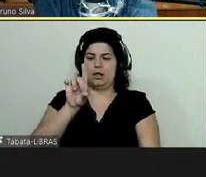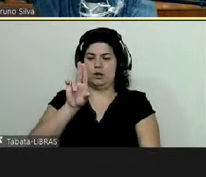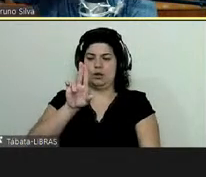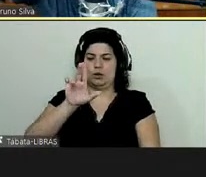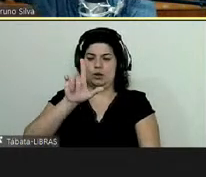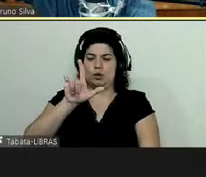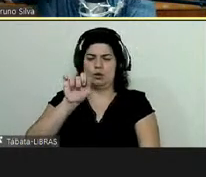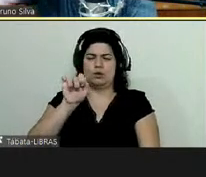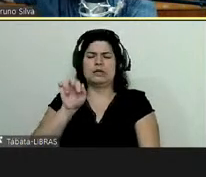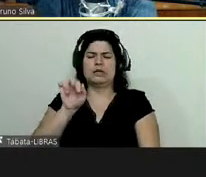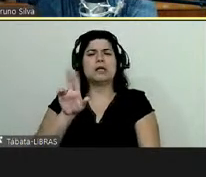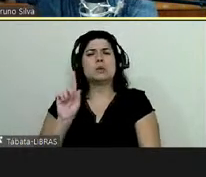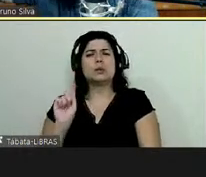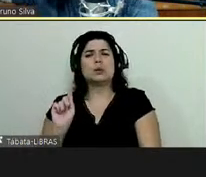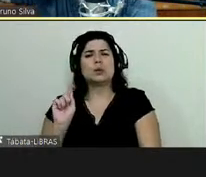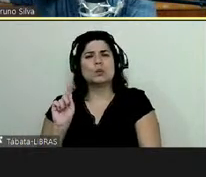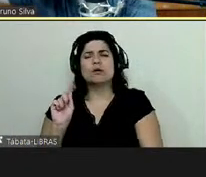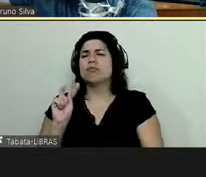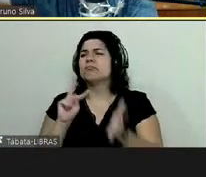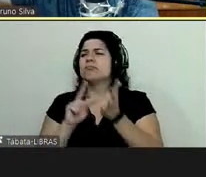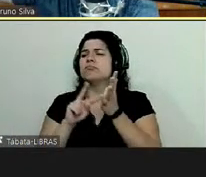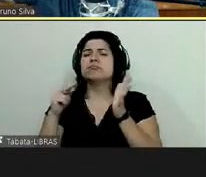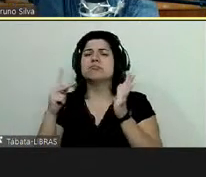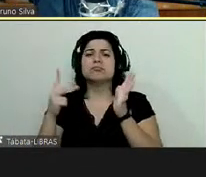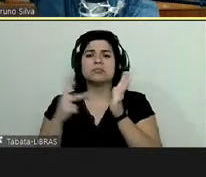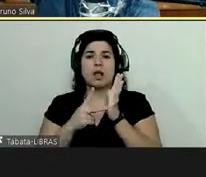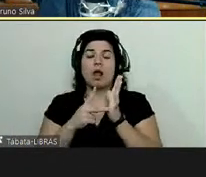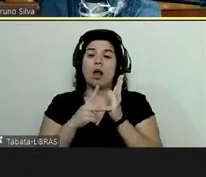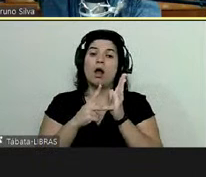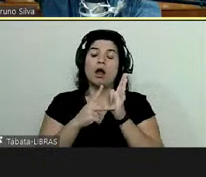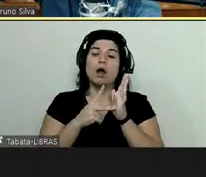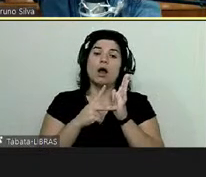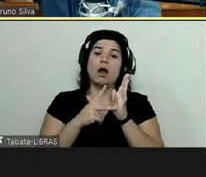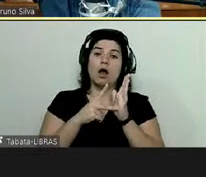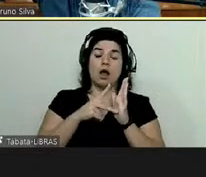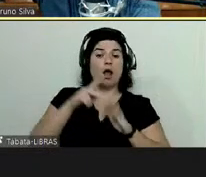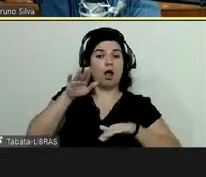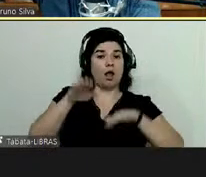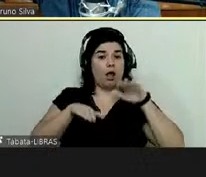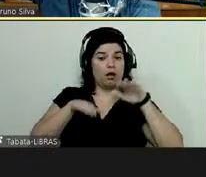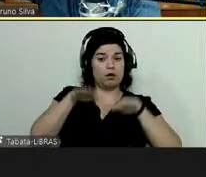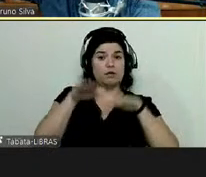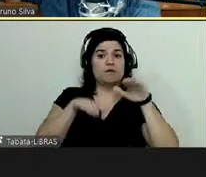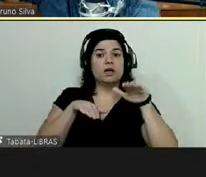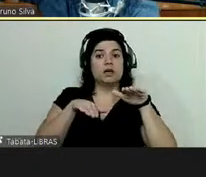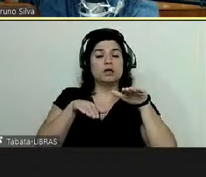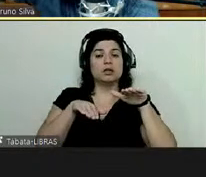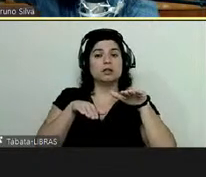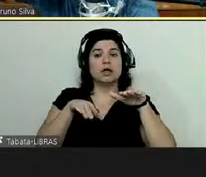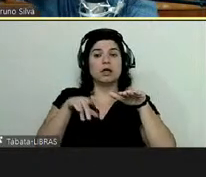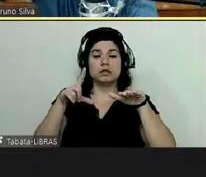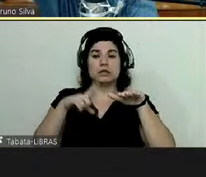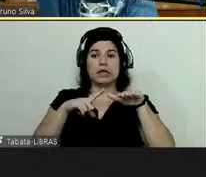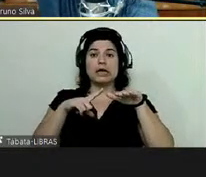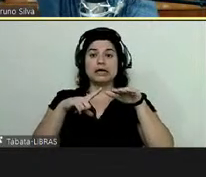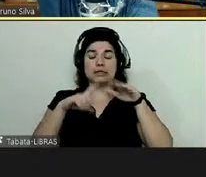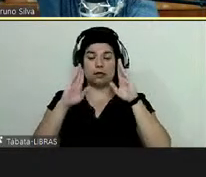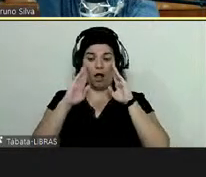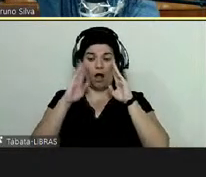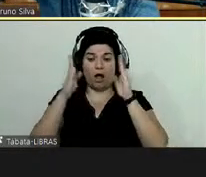Estado Como assim o federalismo perdoar Brunão hora esse pêndulo tendeu a ser muito mais